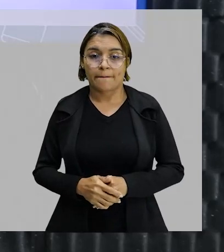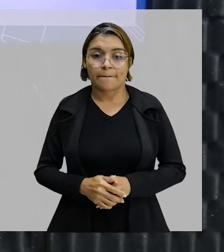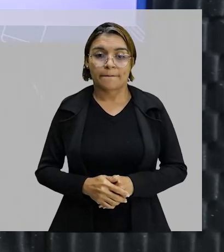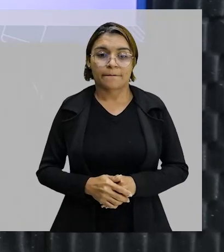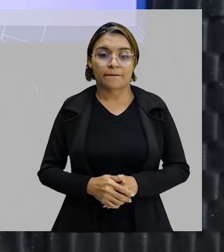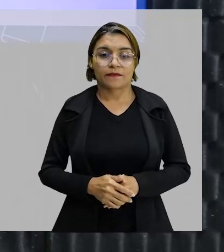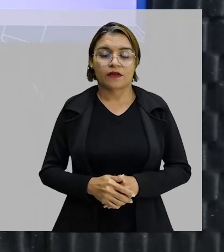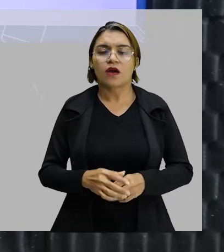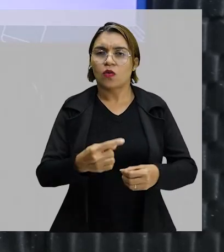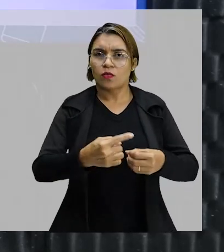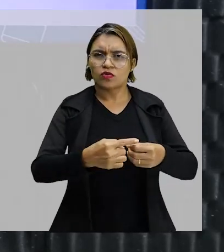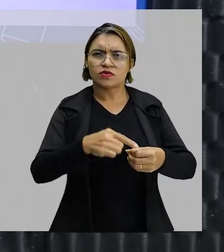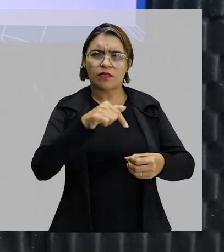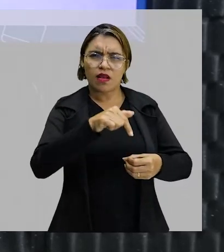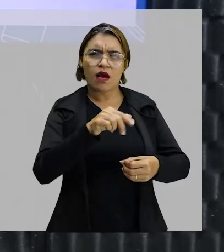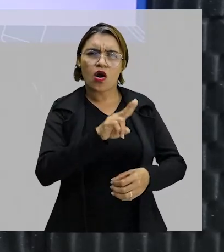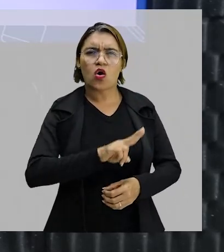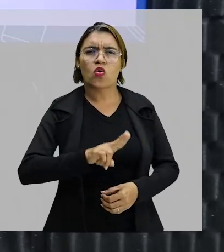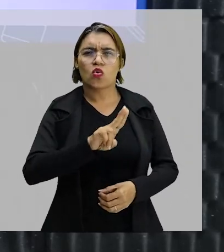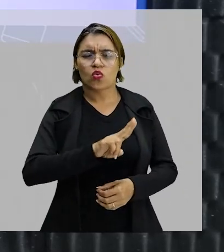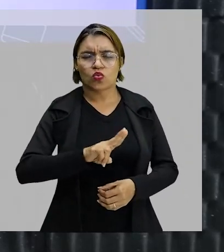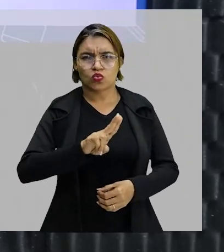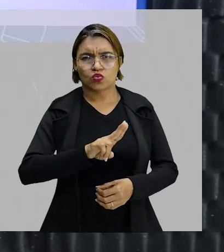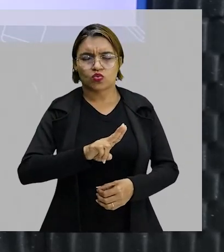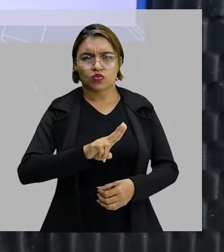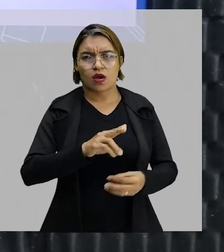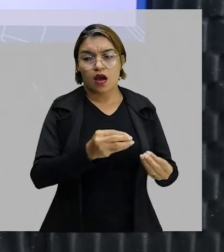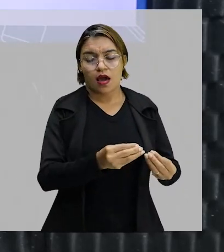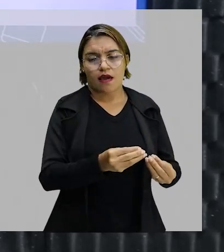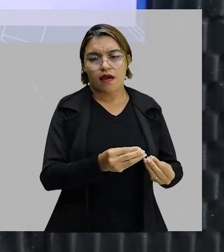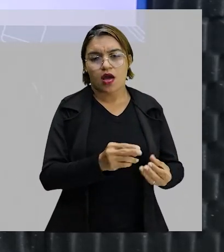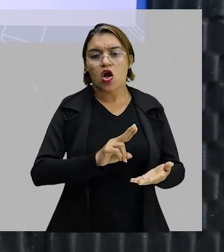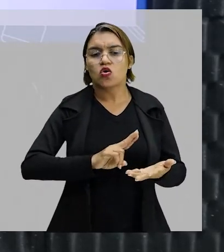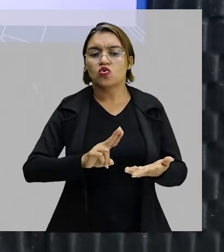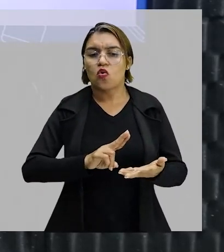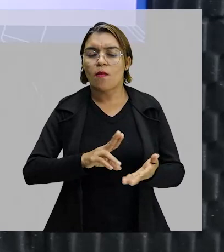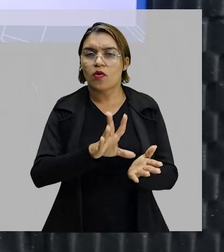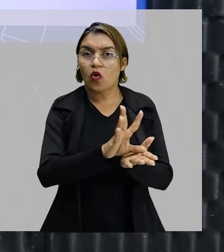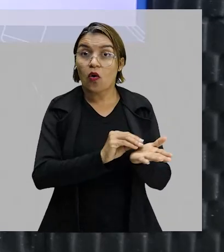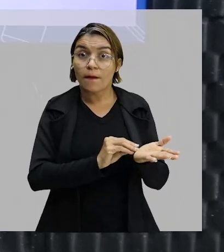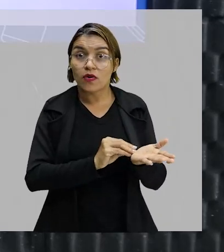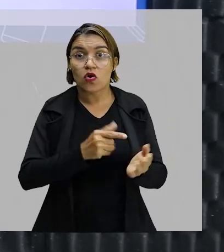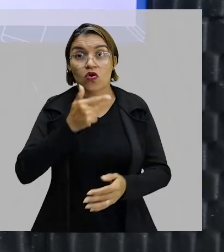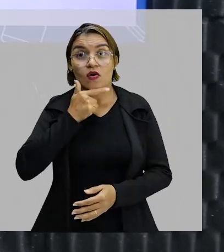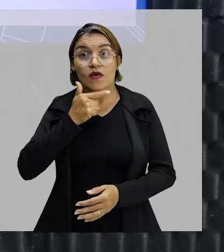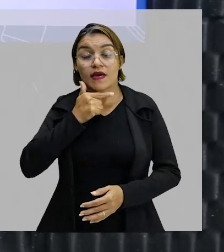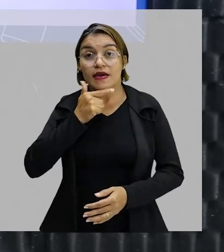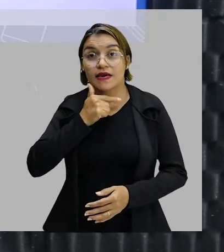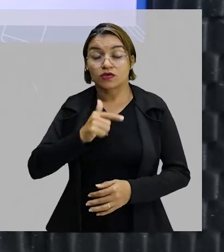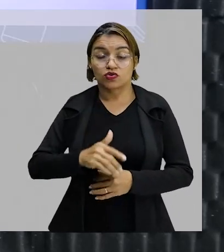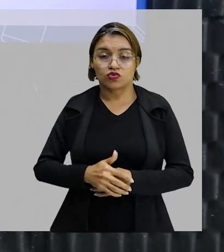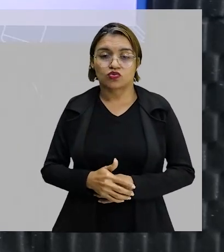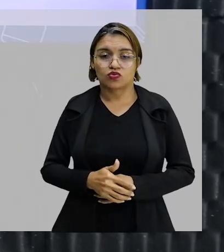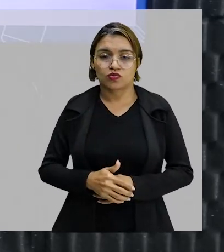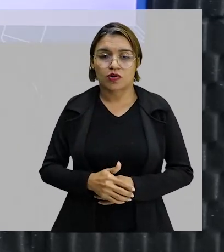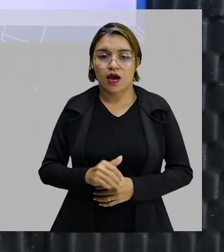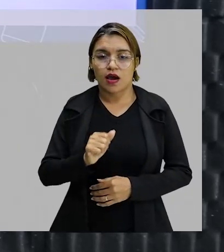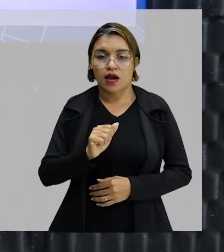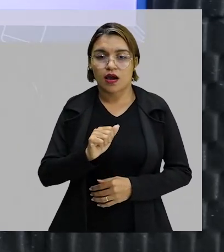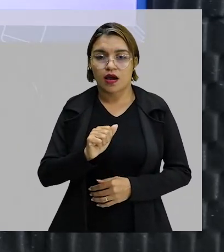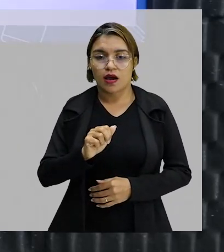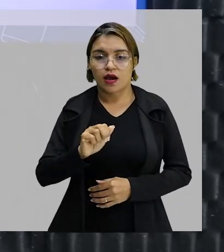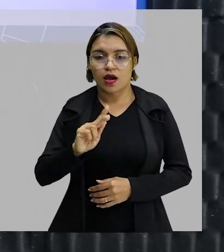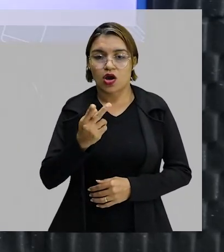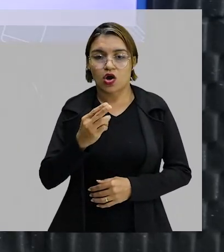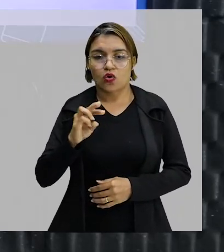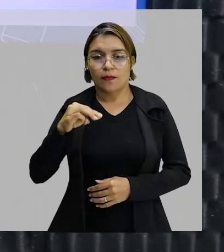um município basco, deu seu nome a um queijo branco e cremoso, arrumado, tá? Arrumado. Entre